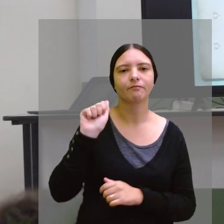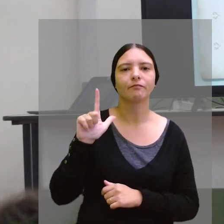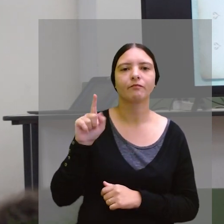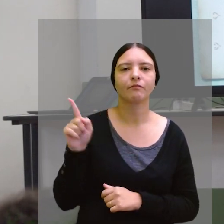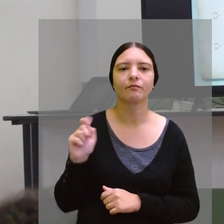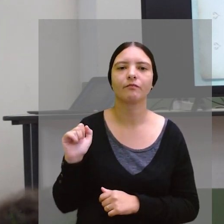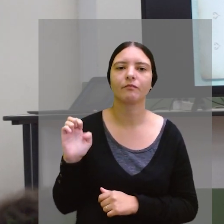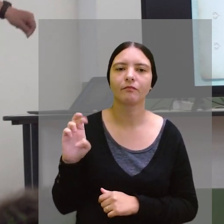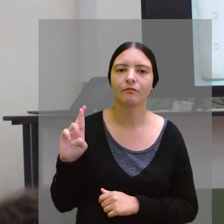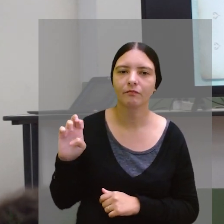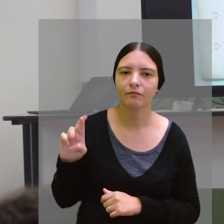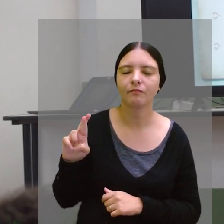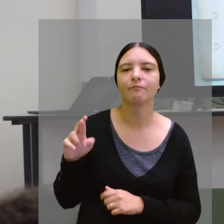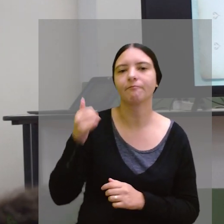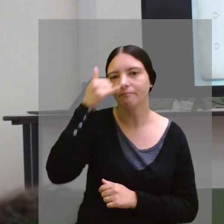e o exercício